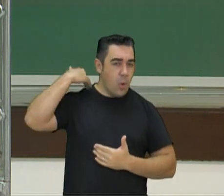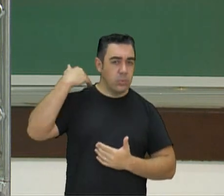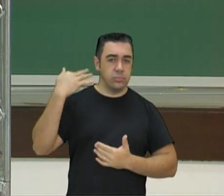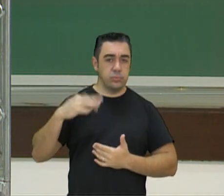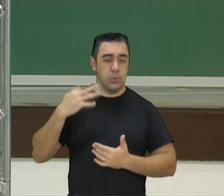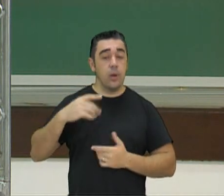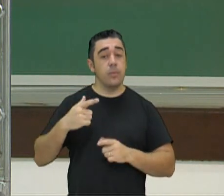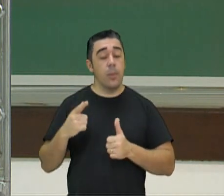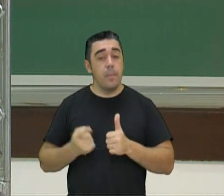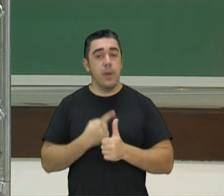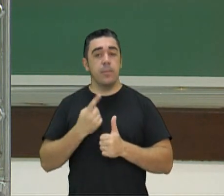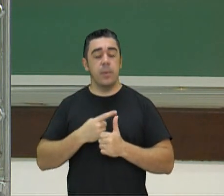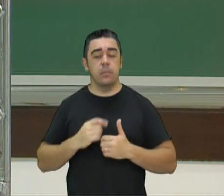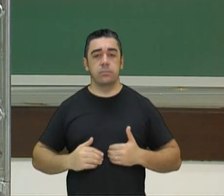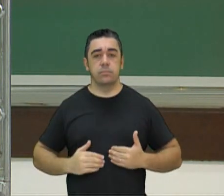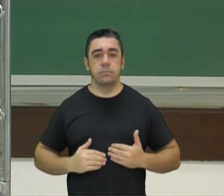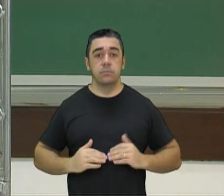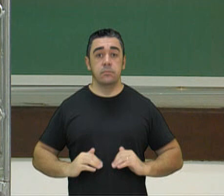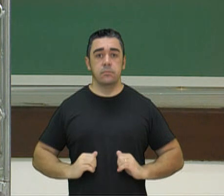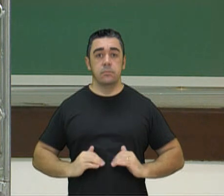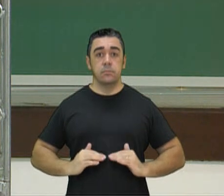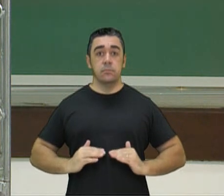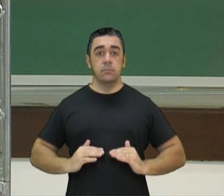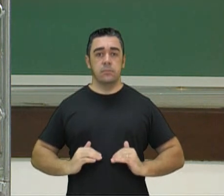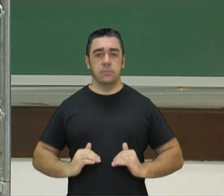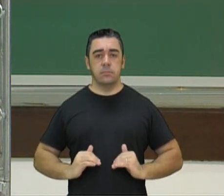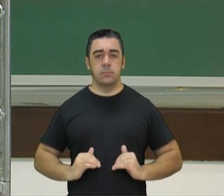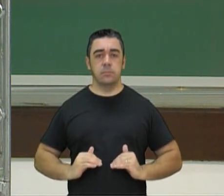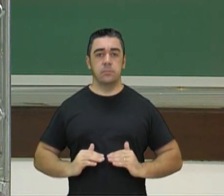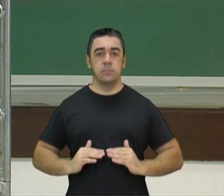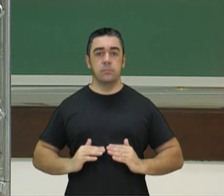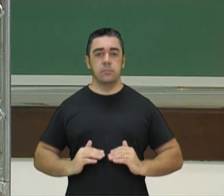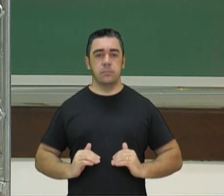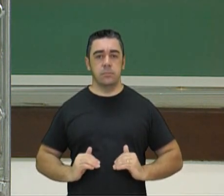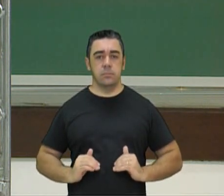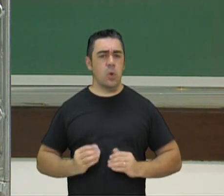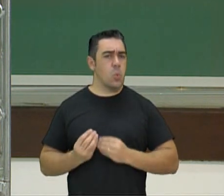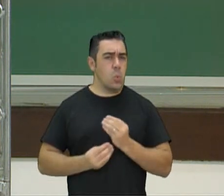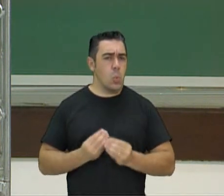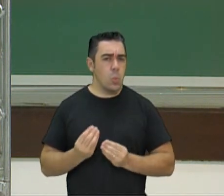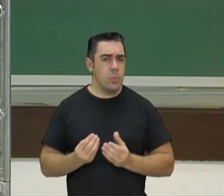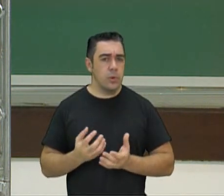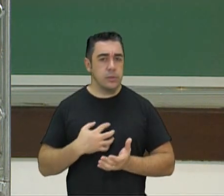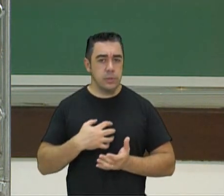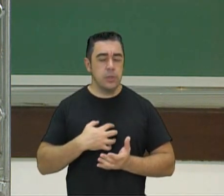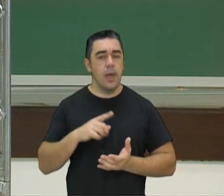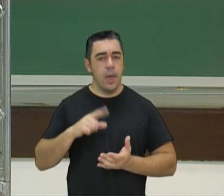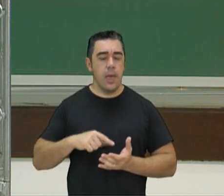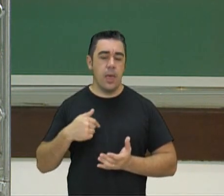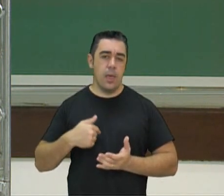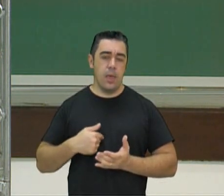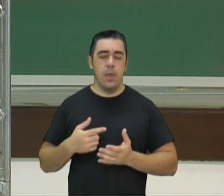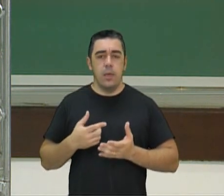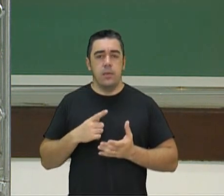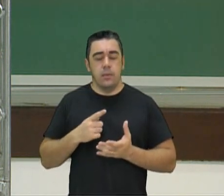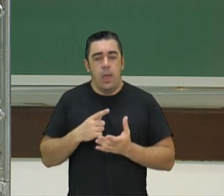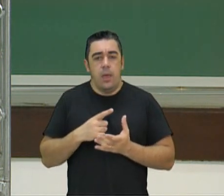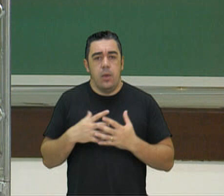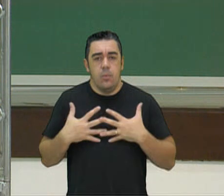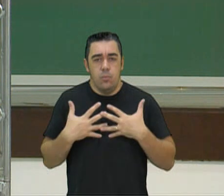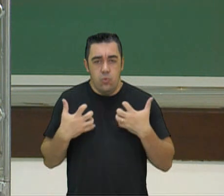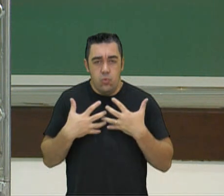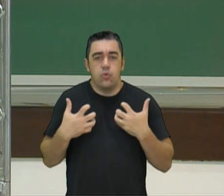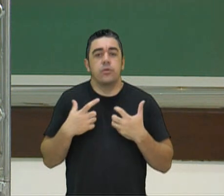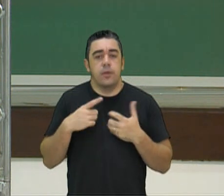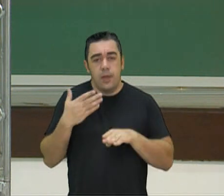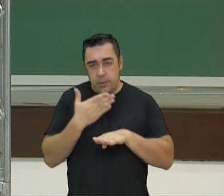tem que ser o primeiro músculo a ser acionado durante a respiração. Como o diafragma é um músculo, então ele pode ser treinado. Existem